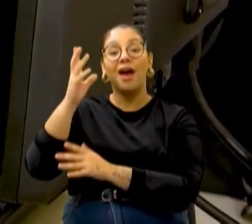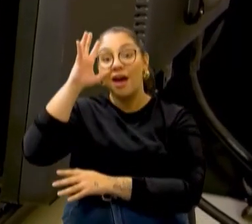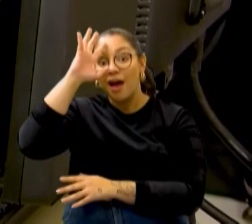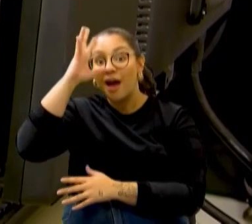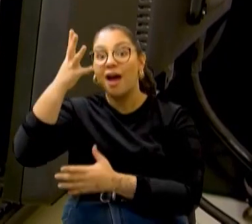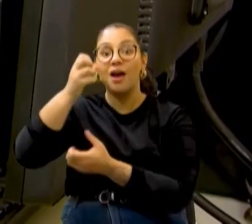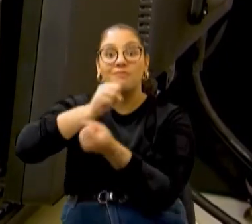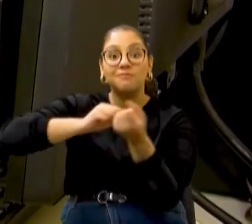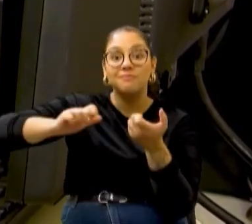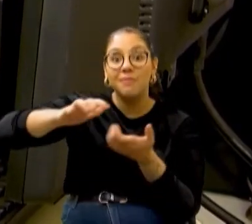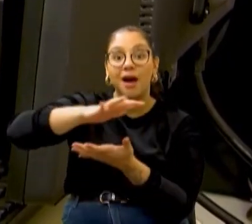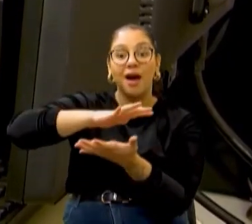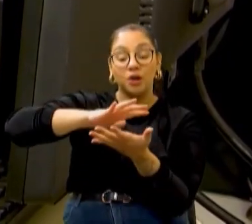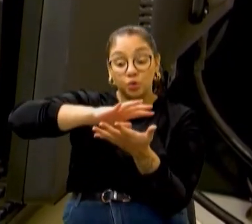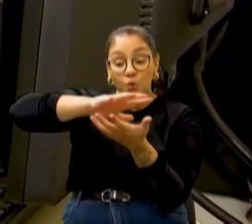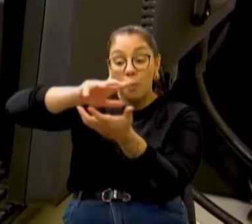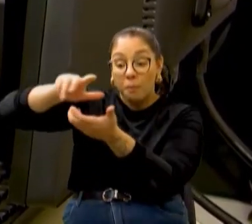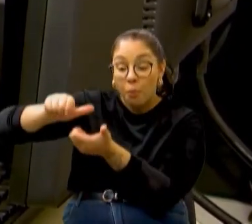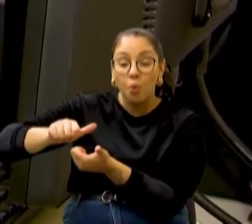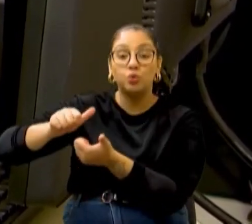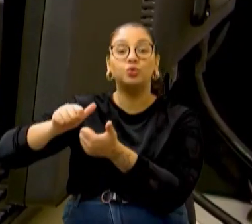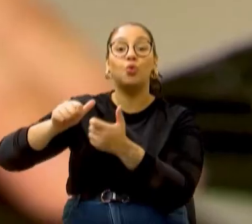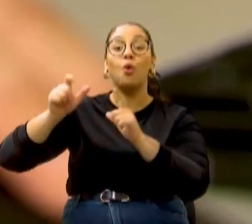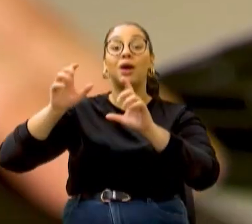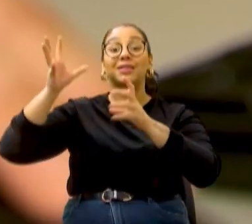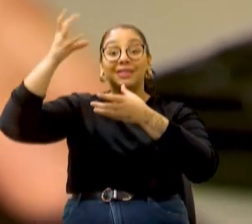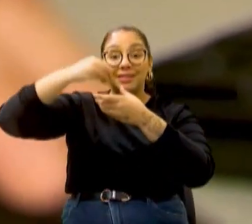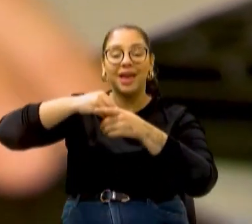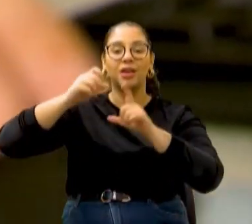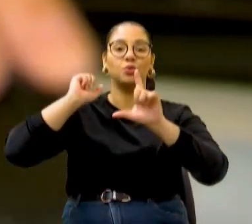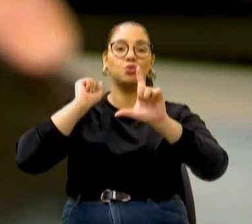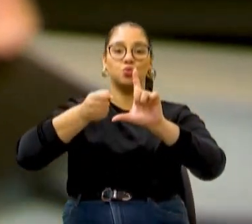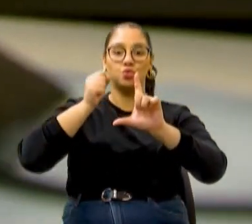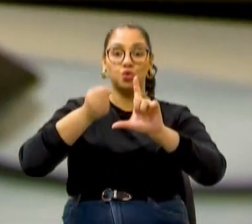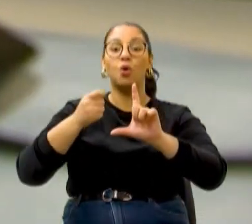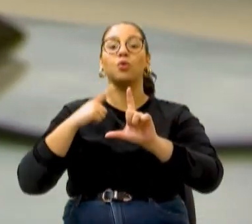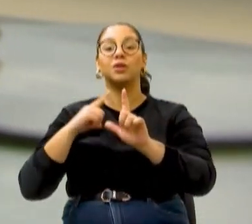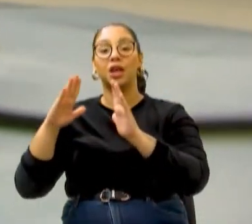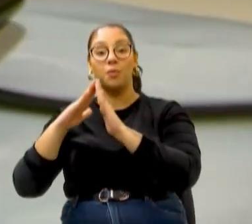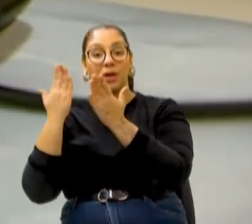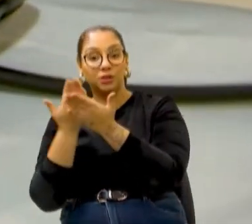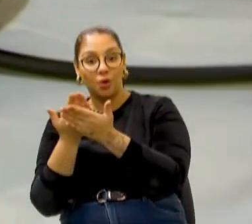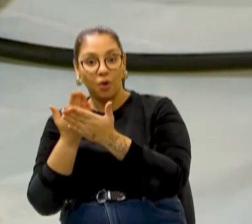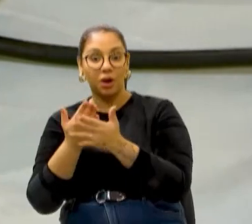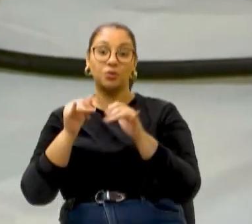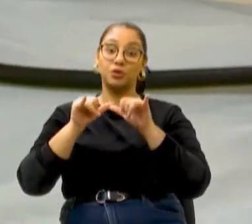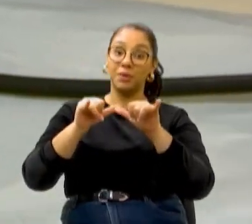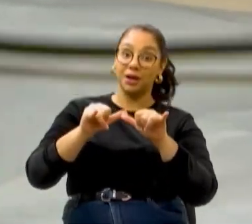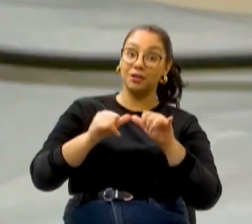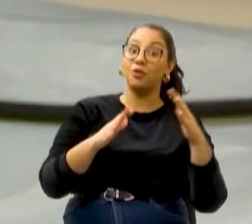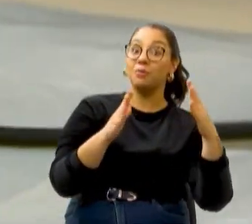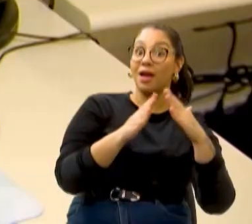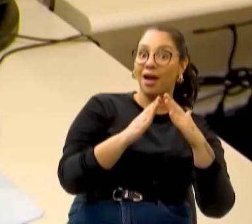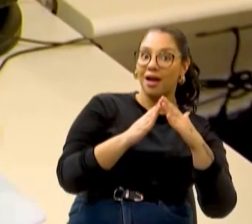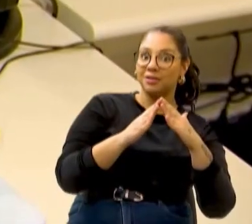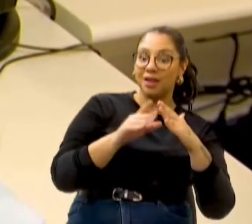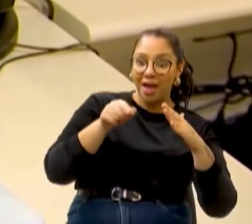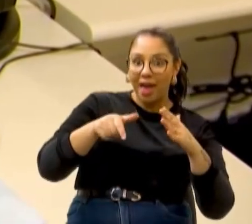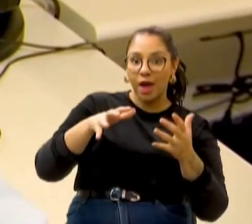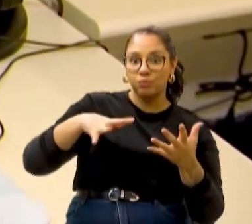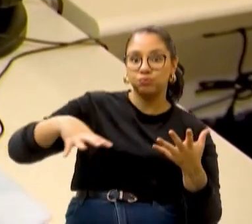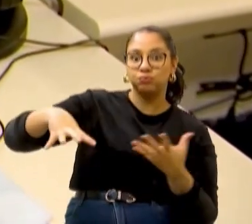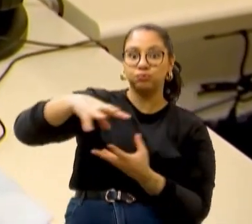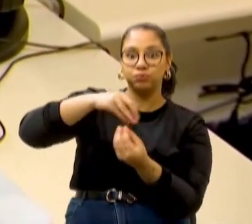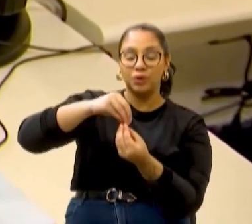em soluções sustentáveis dentro de um mundo no jogo então nós temos um mundo com uma escola um supermercado e uma casa